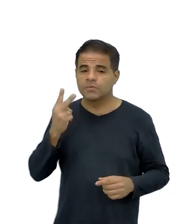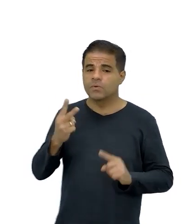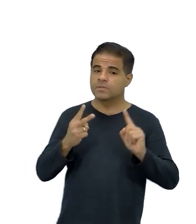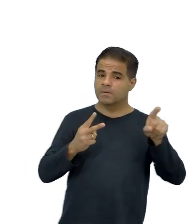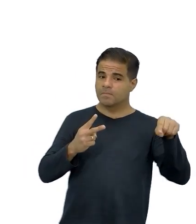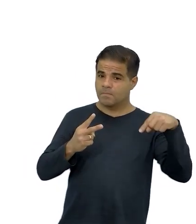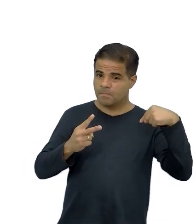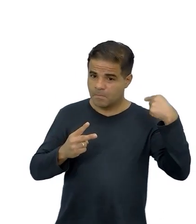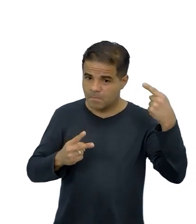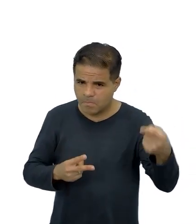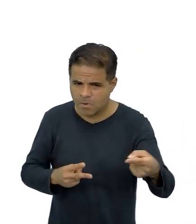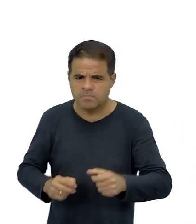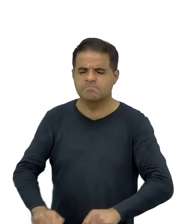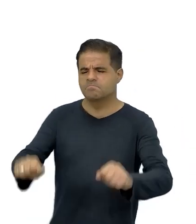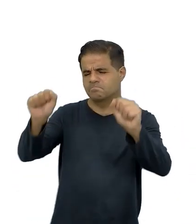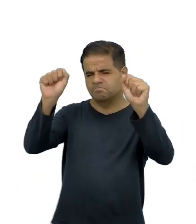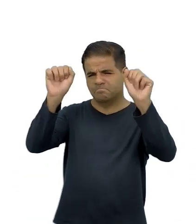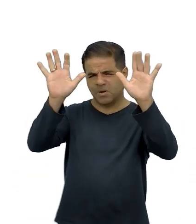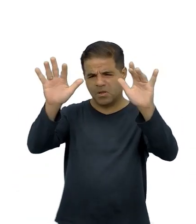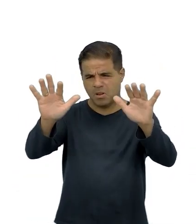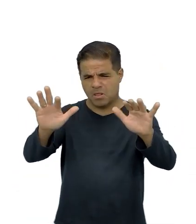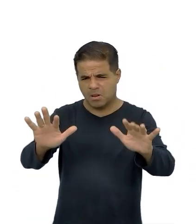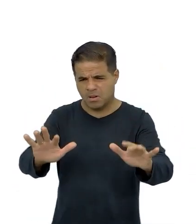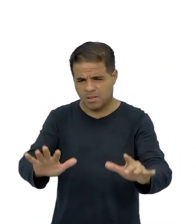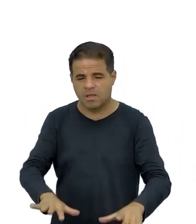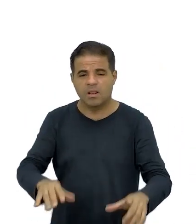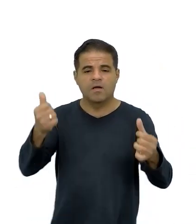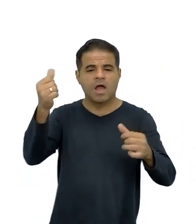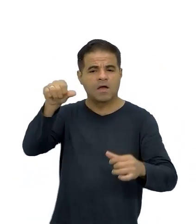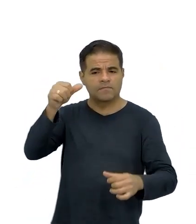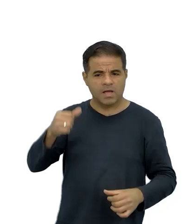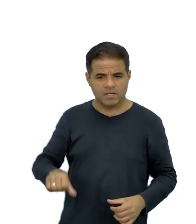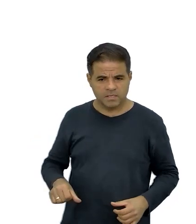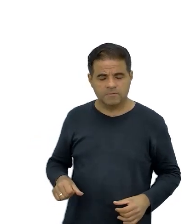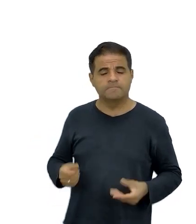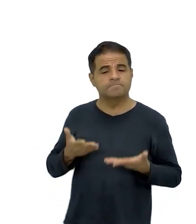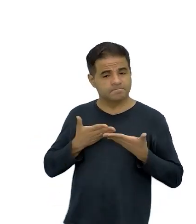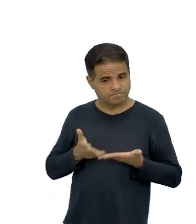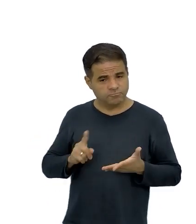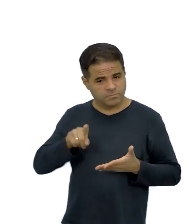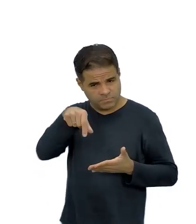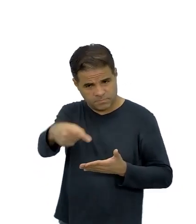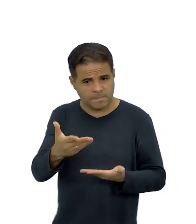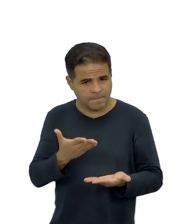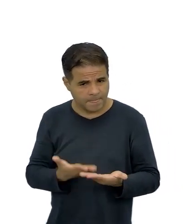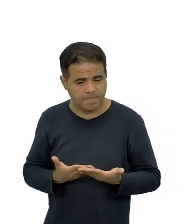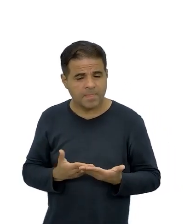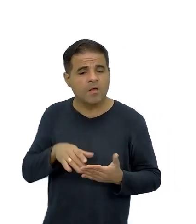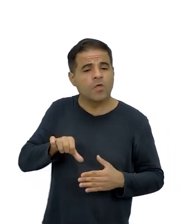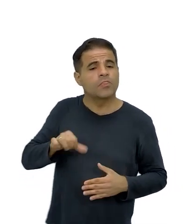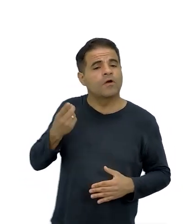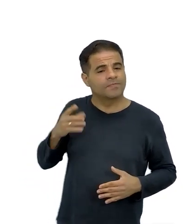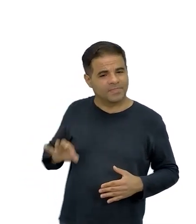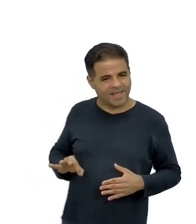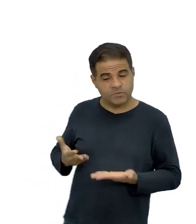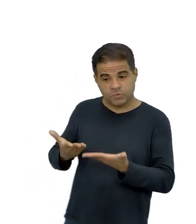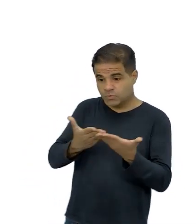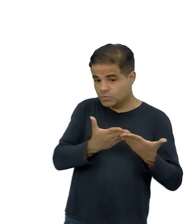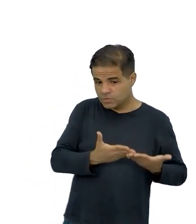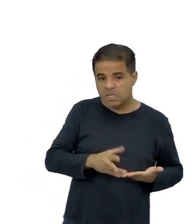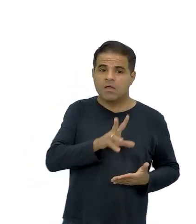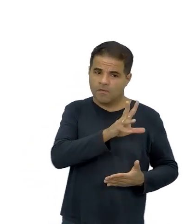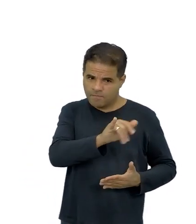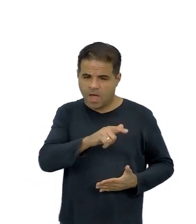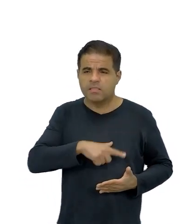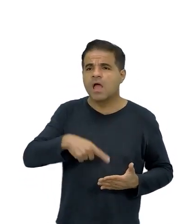após a revisão, preencher o quadro de autoavaliação. Nas aulas 9 e 10, gente, os estudantes terão